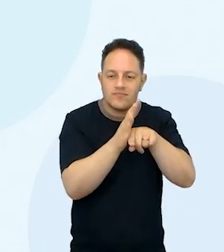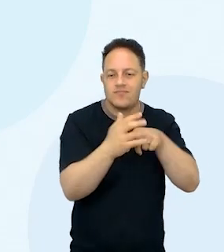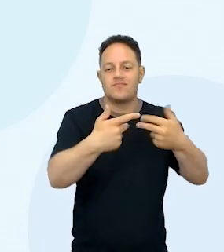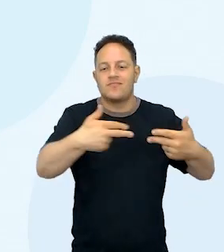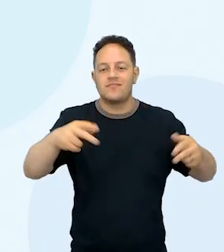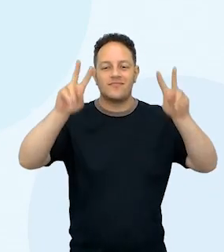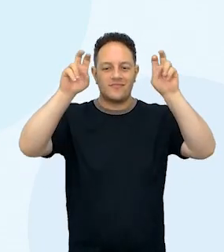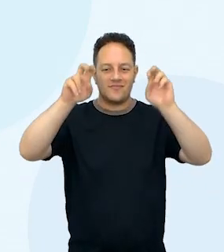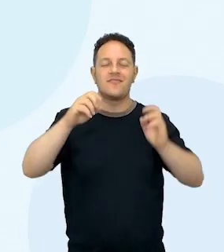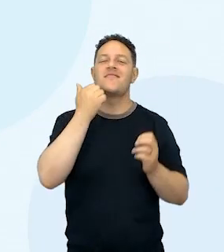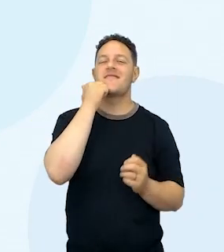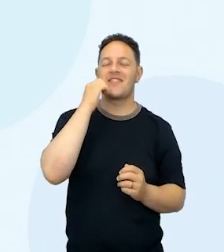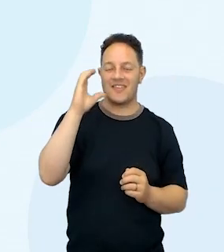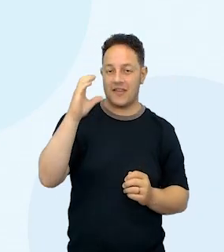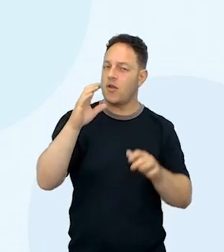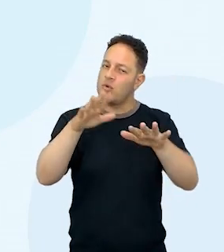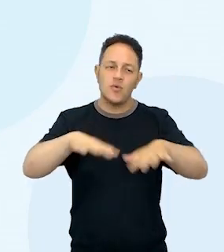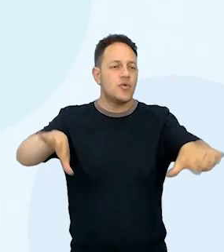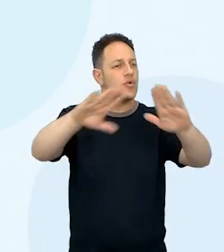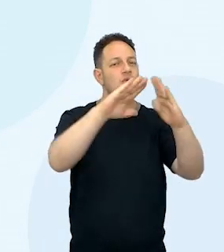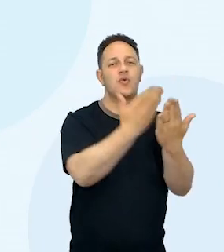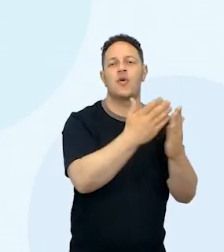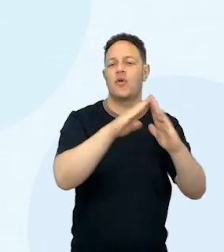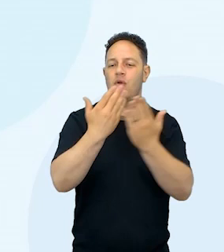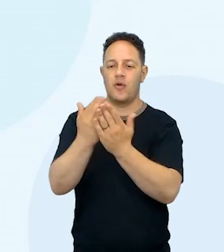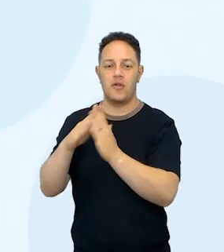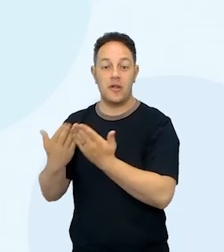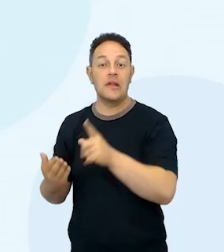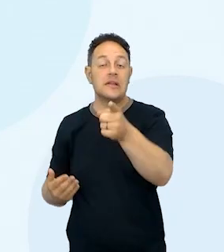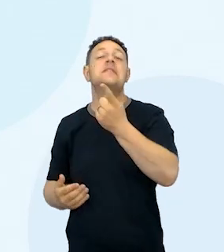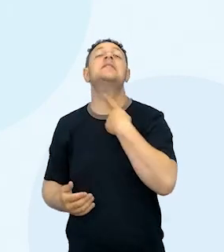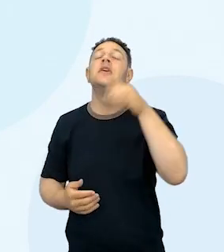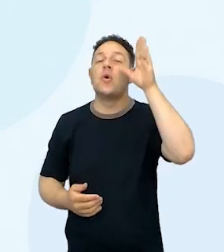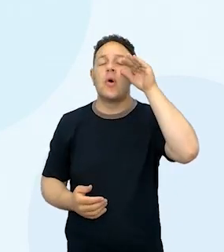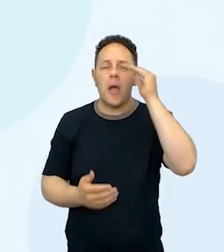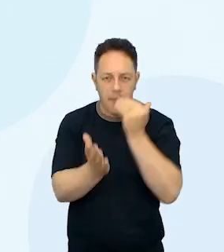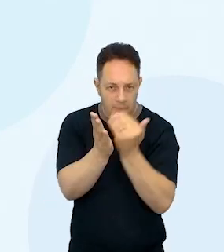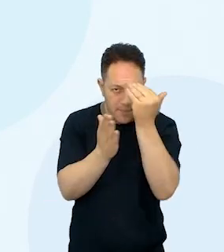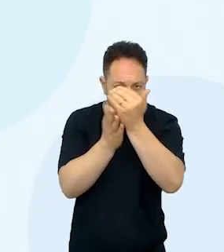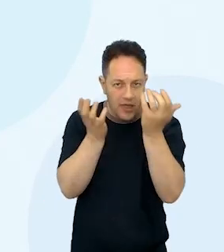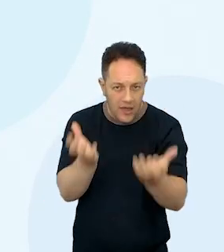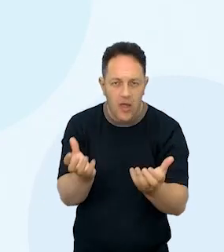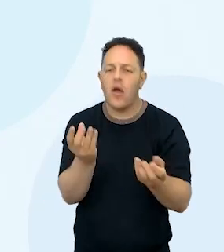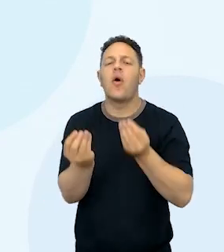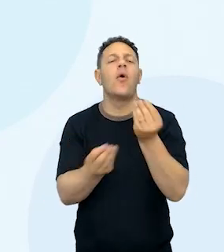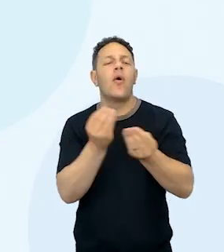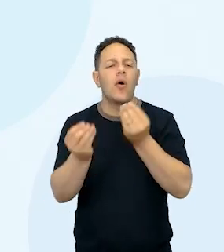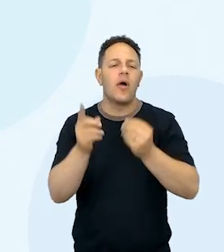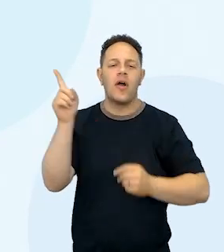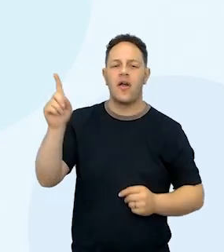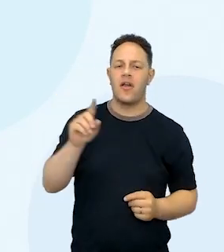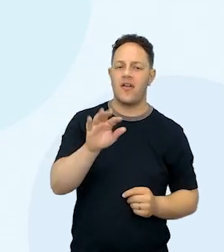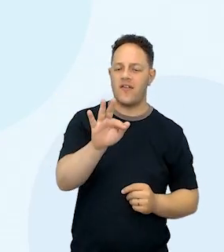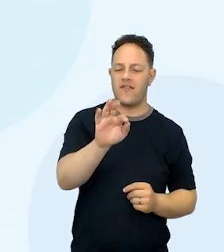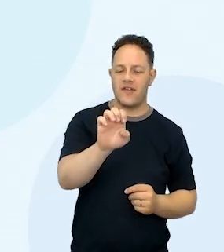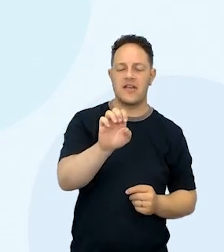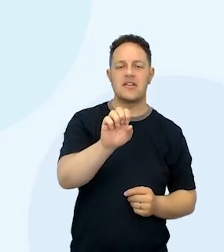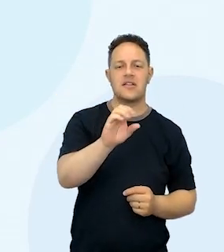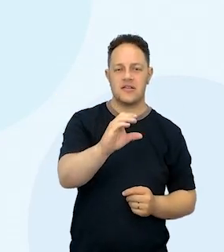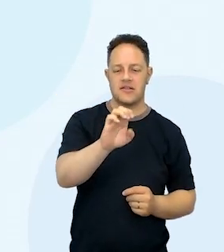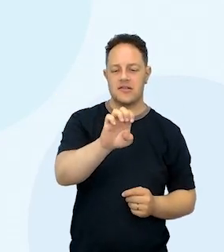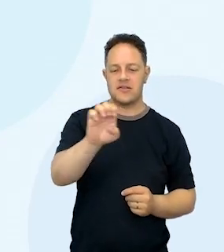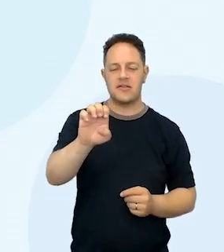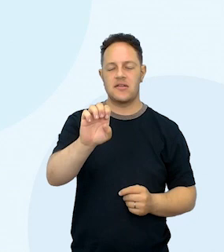rede. Tá certo? Caso você queira saber um pouco mais, né, como a FECESP ela pode contribuir para potencializar